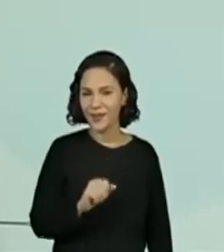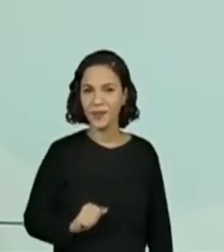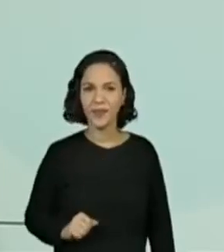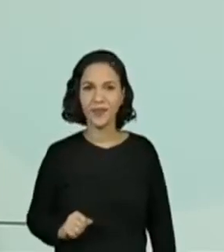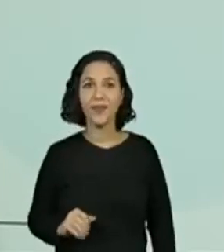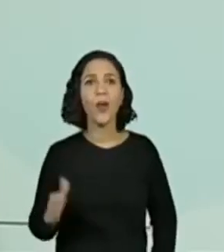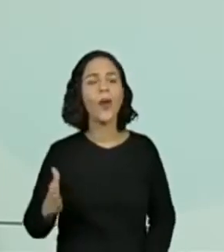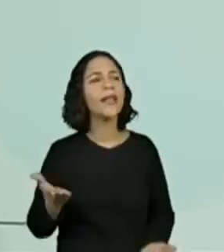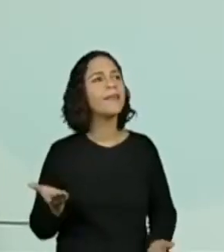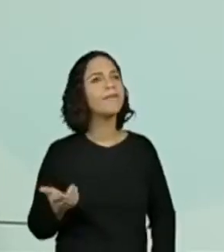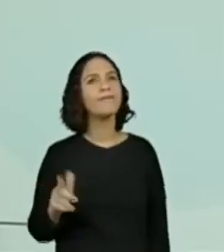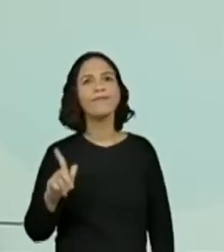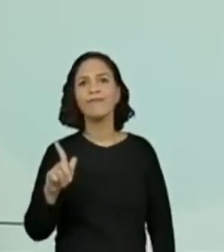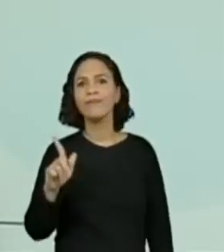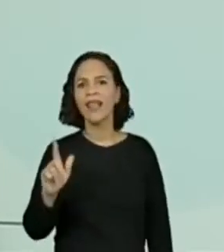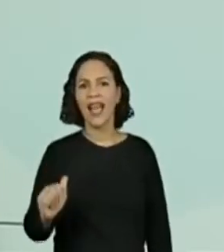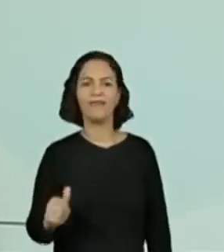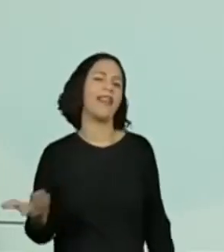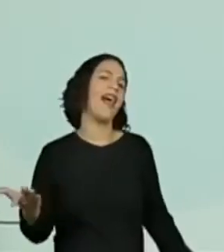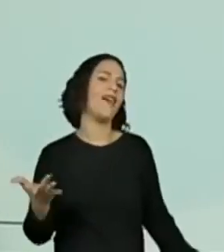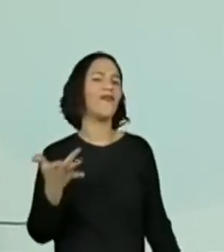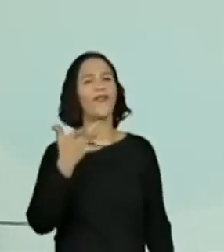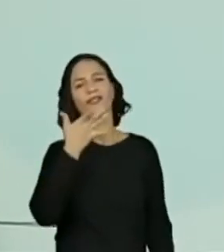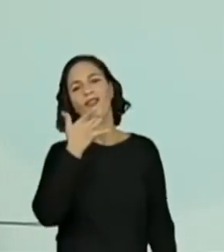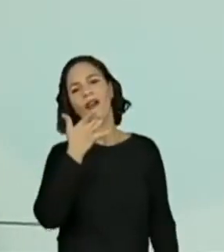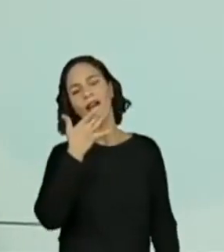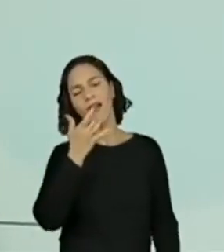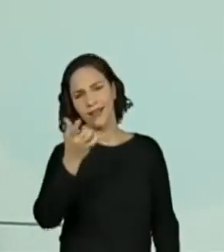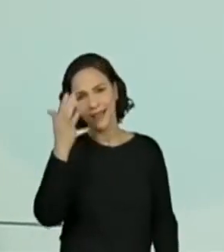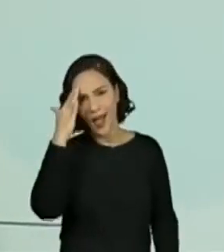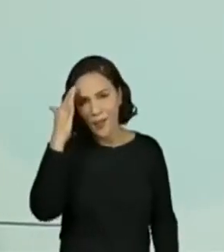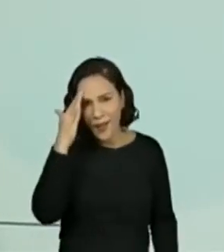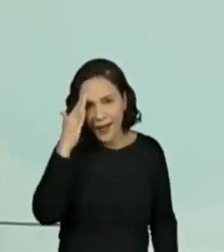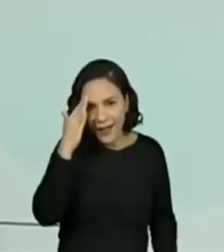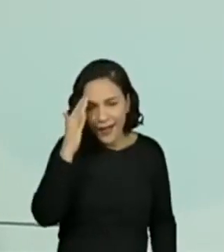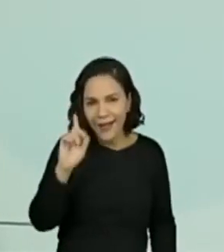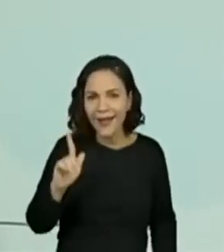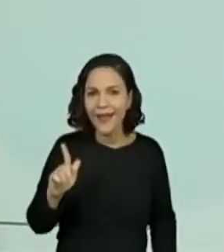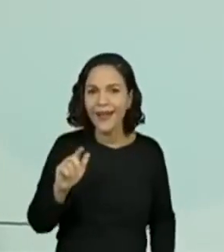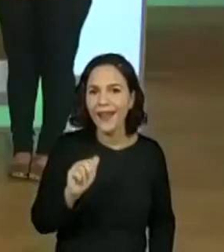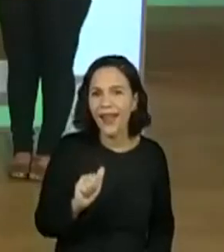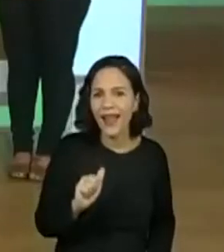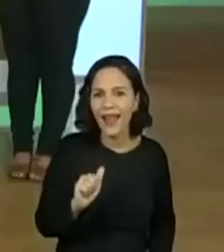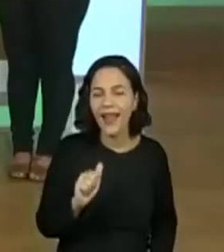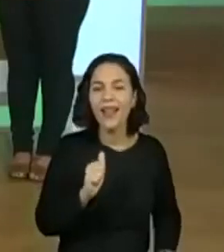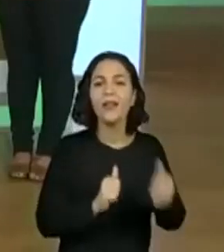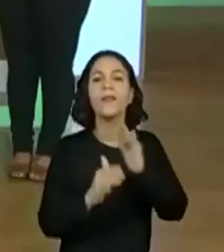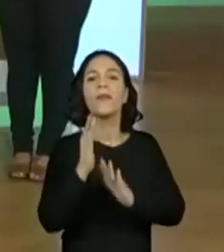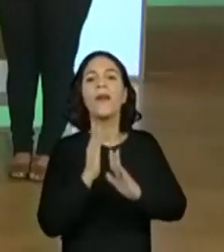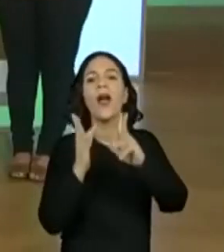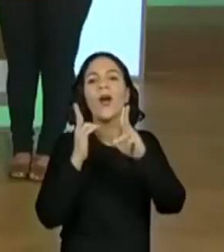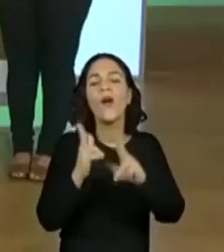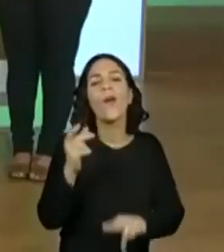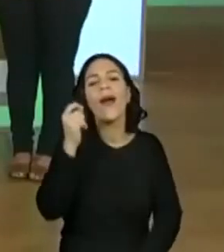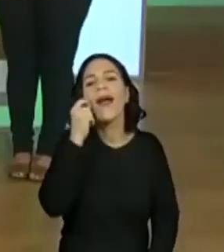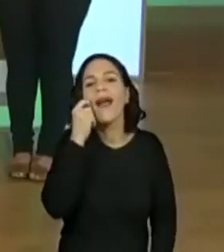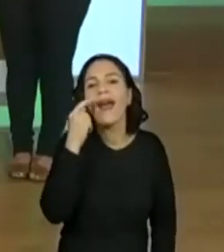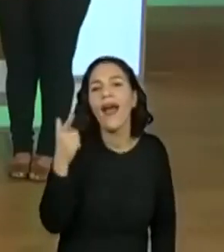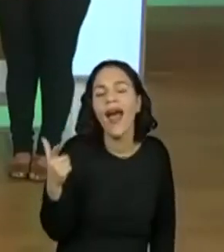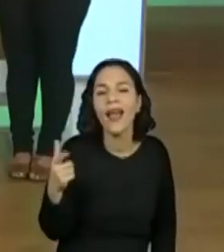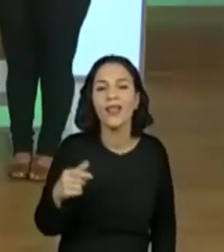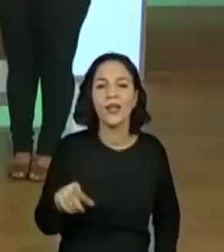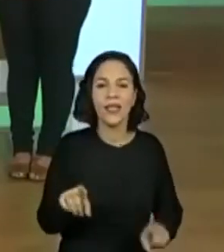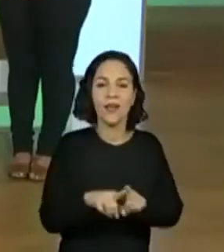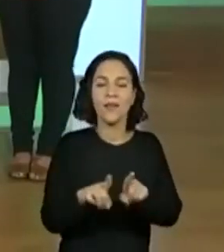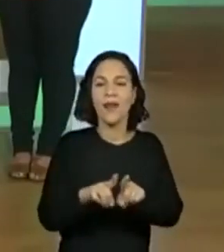o gá. Esse é fácil. Gá. Todo mundo vai estar falando lá de casa. Gá do gato. Gá do Gabriel.